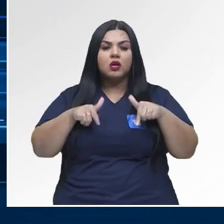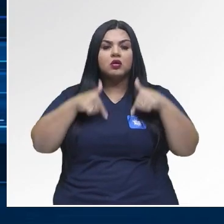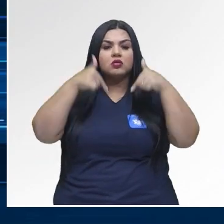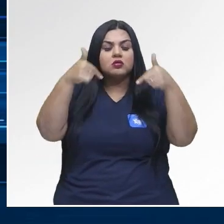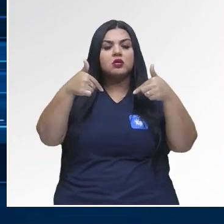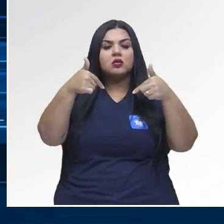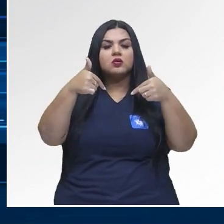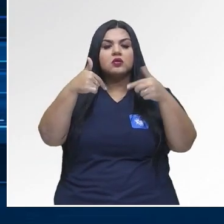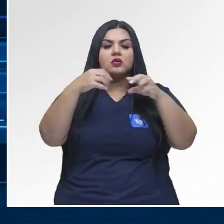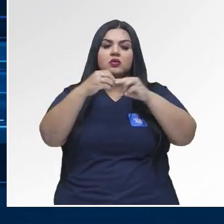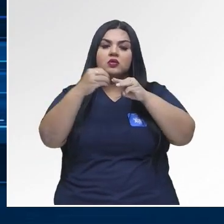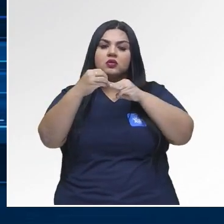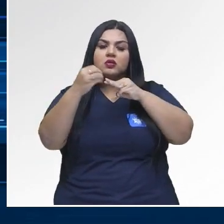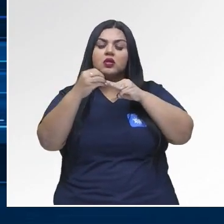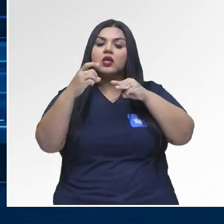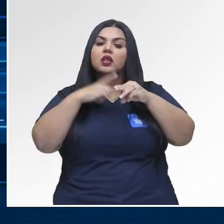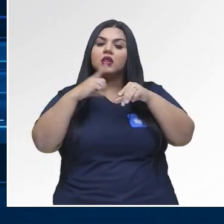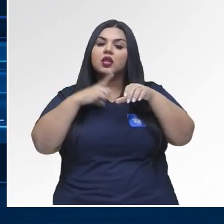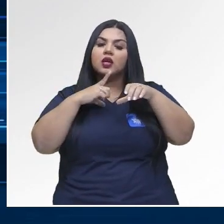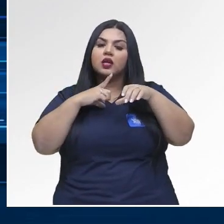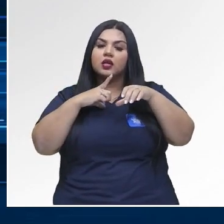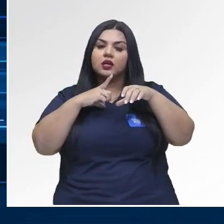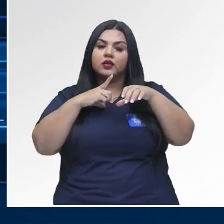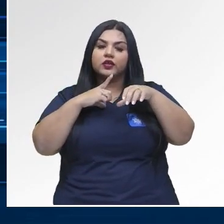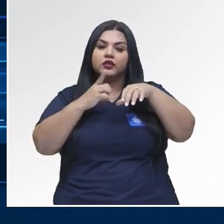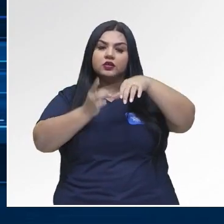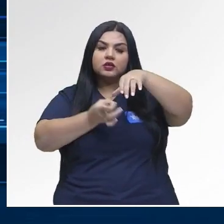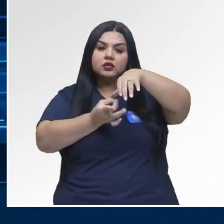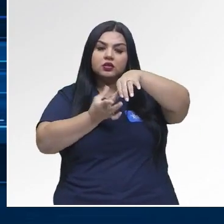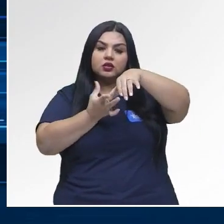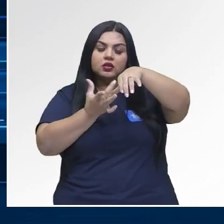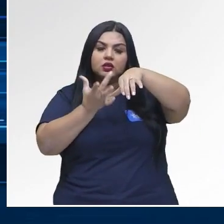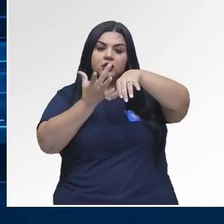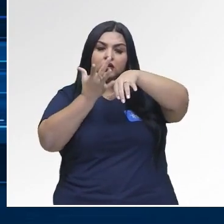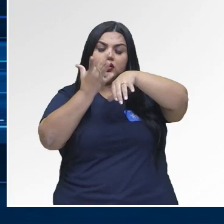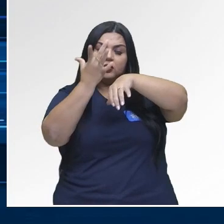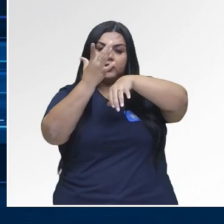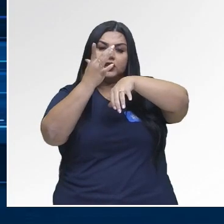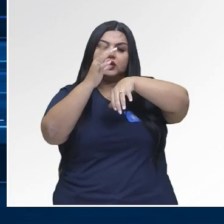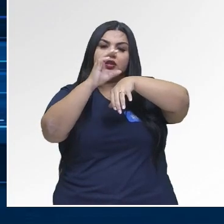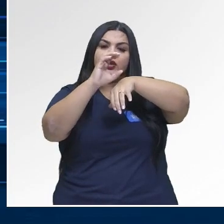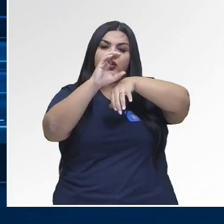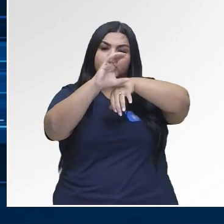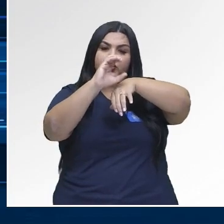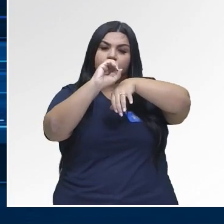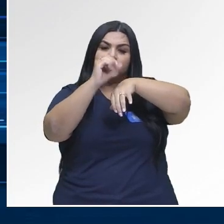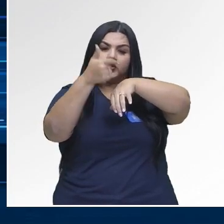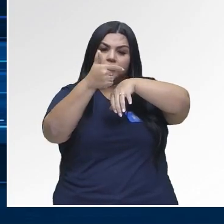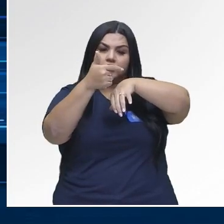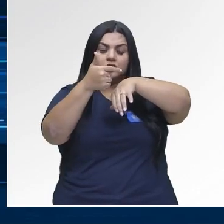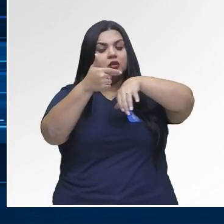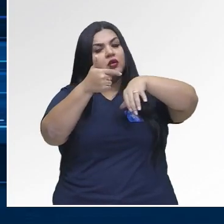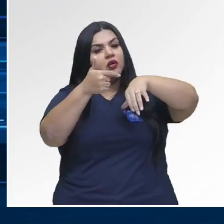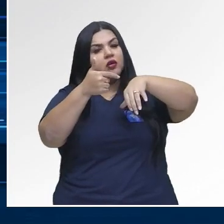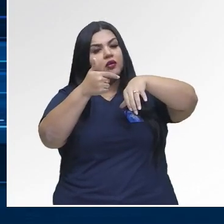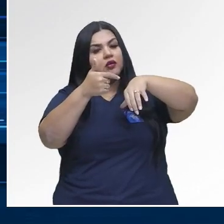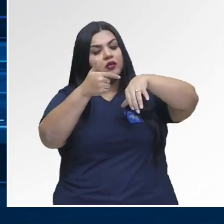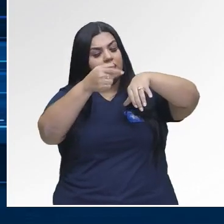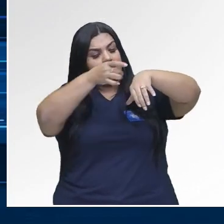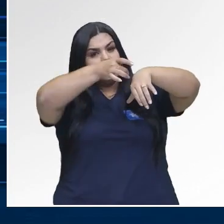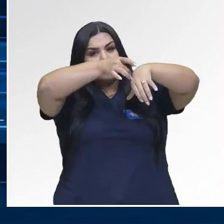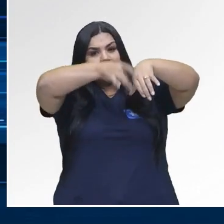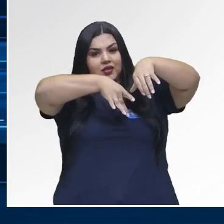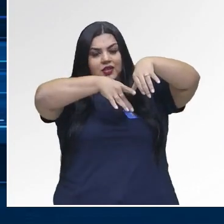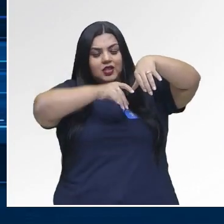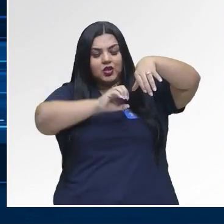a gente tem a liberação do gás carbônico. E aí a hemácia que foi lá deixar o oxigênio, como eu falei para vocês, ela